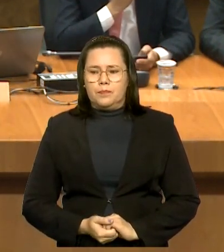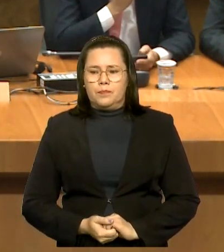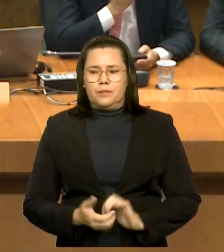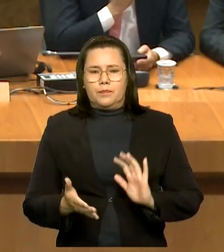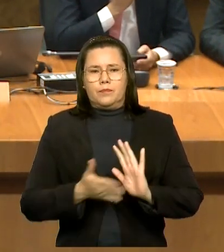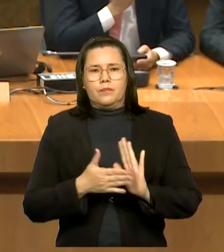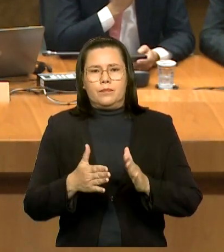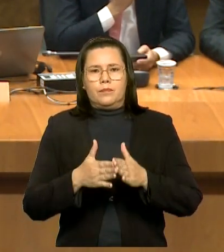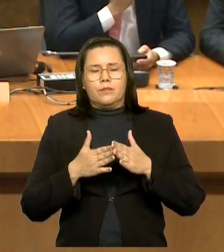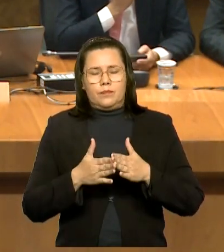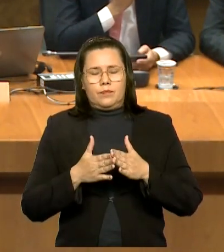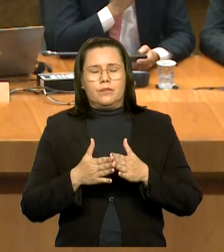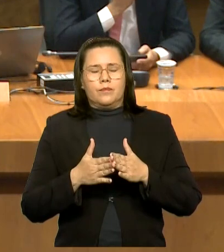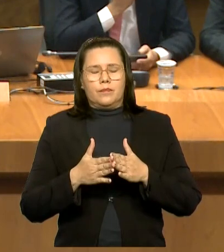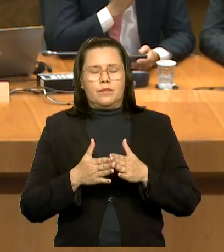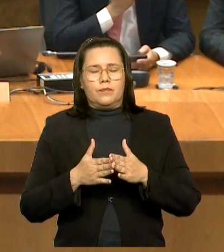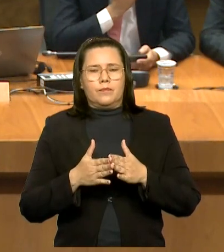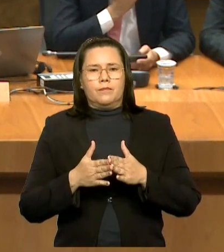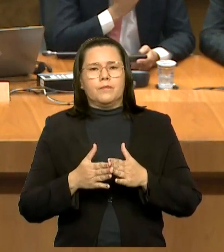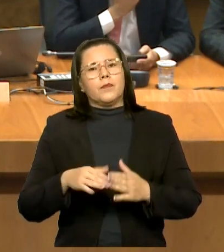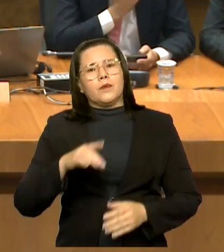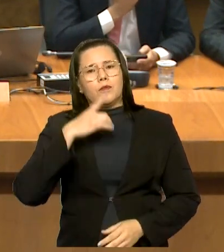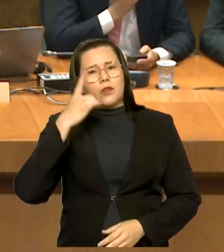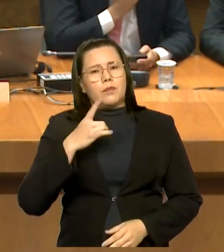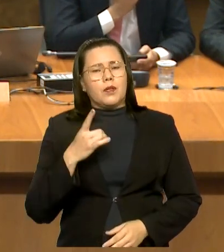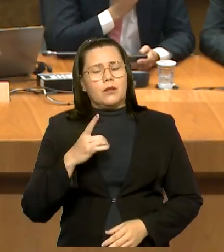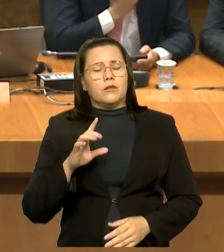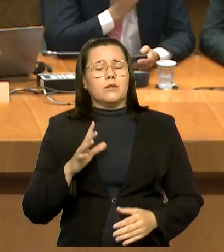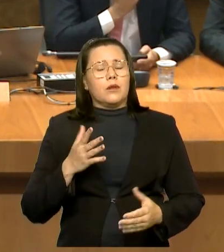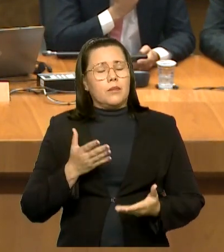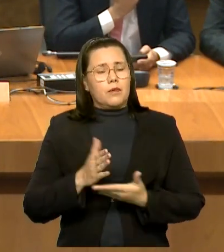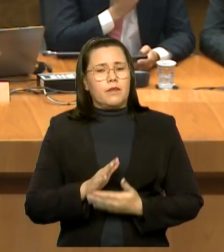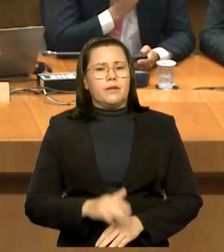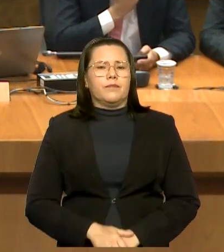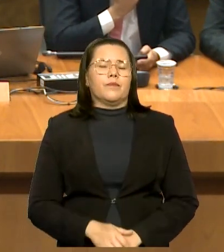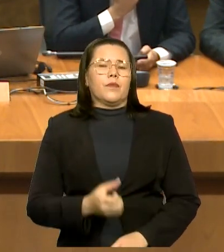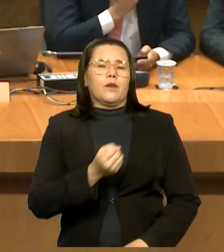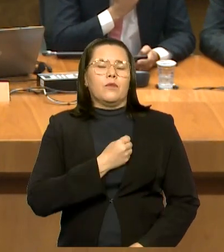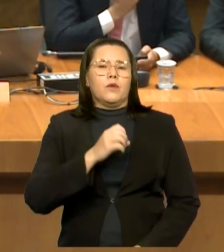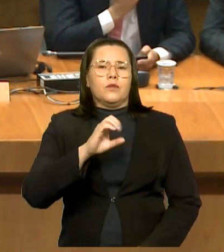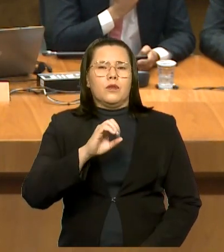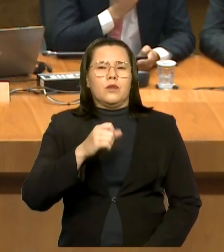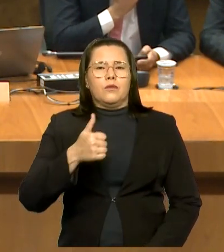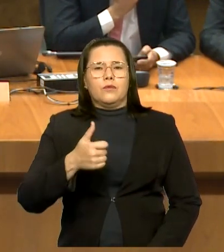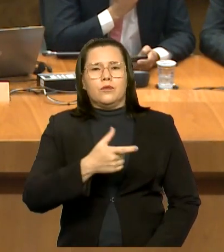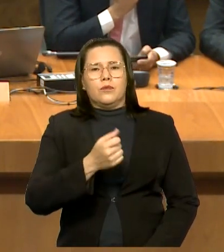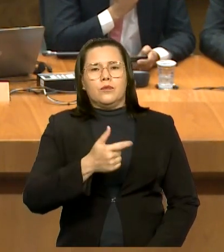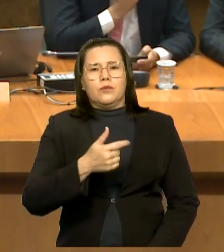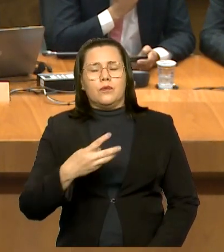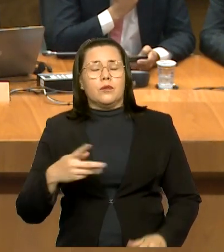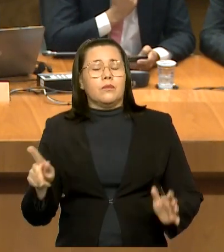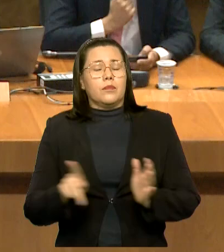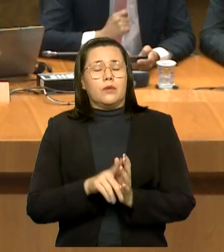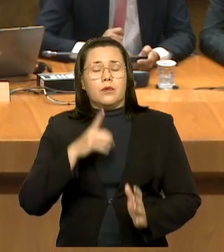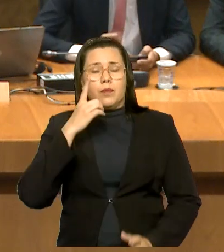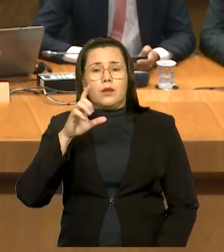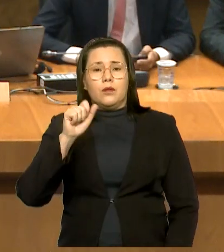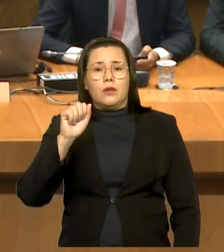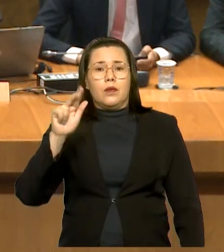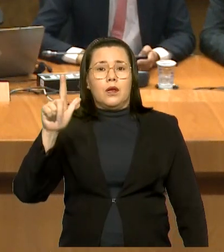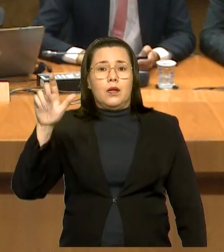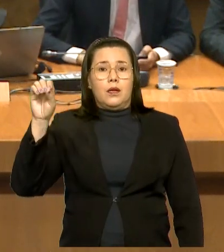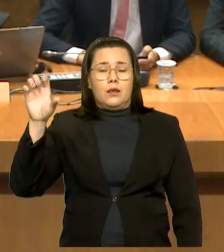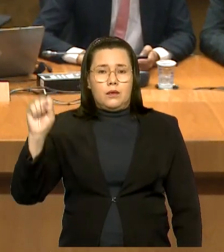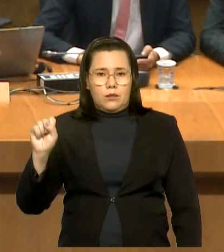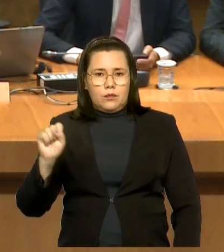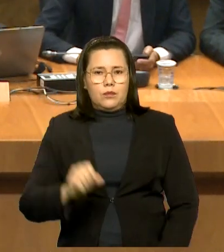Requerimento sujeito à deliberação do plenário. Requerimento número 001/2024, de autoria do deputado Carlos Lula, solicitando ser submetido ao regime